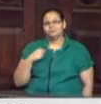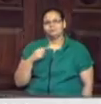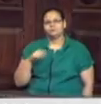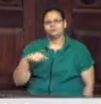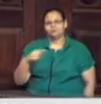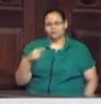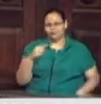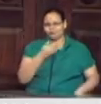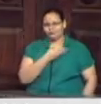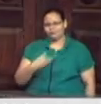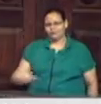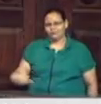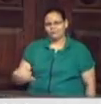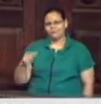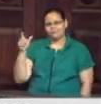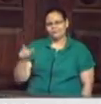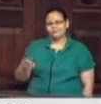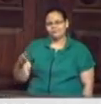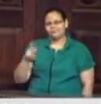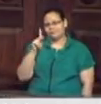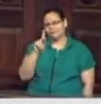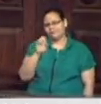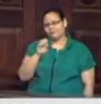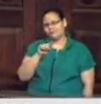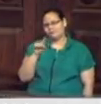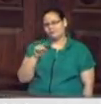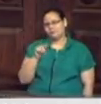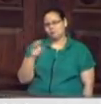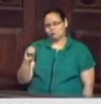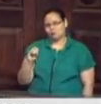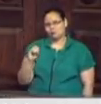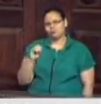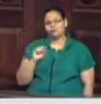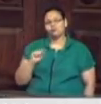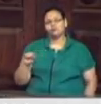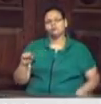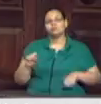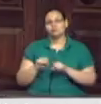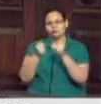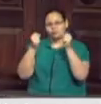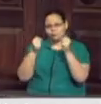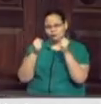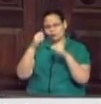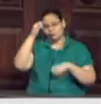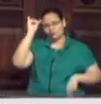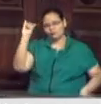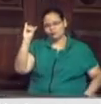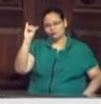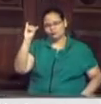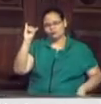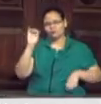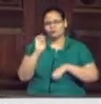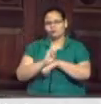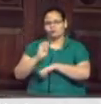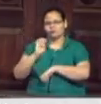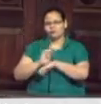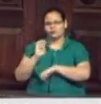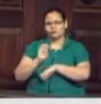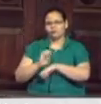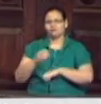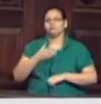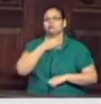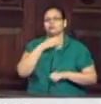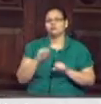tardia do governo Pezão de evitar a quebra do Estado.